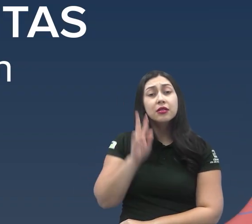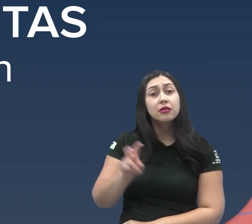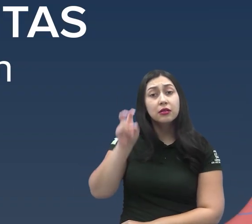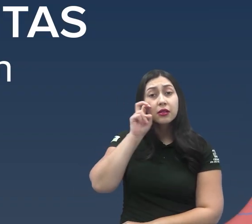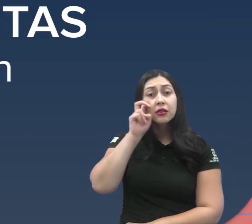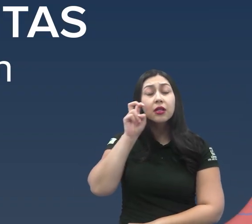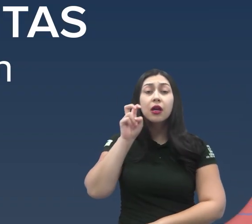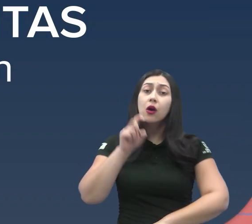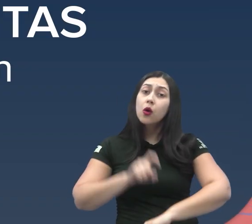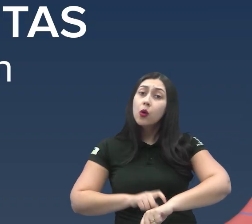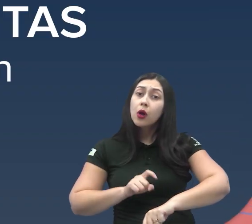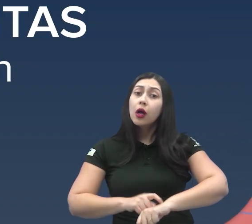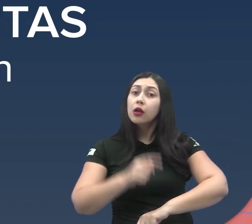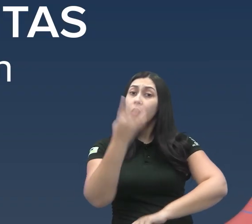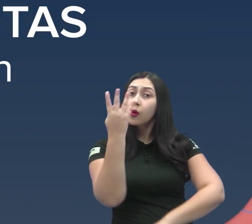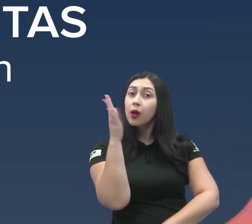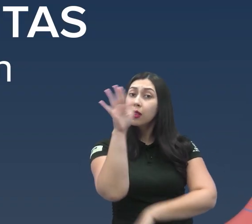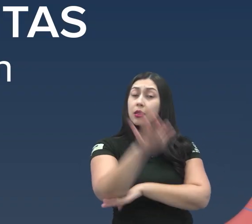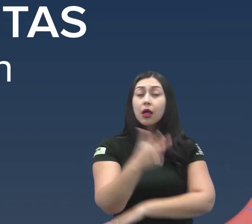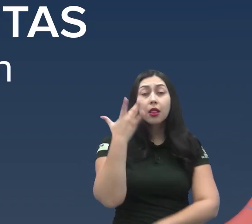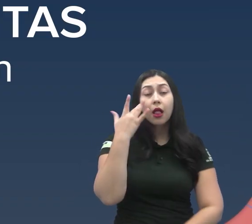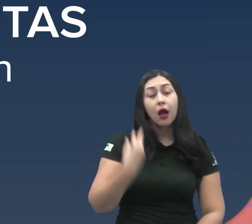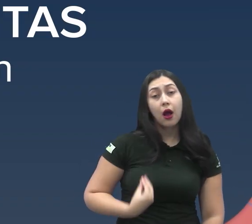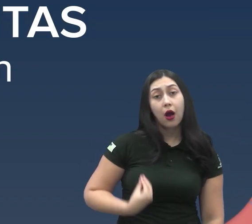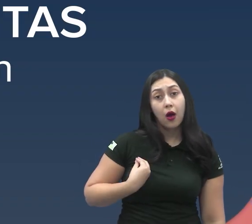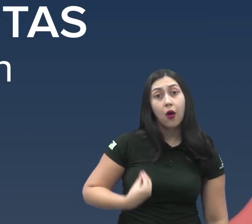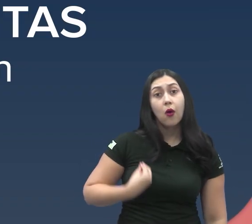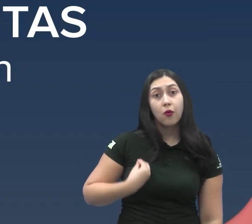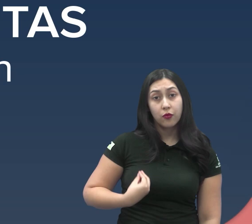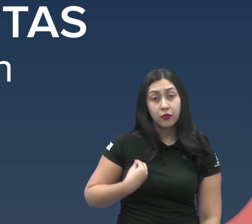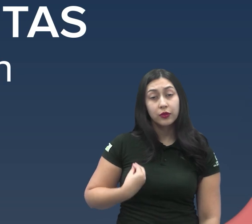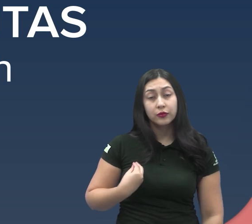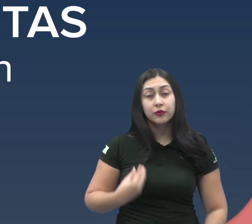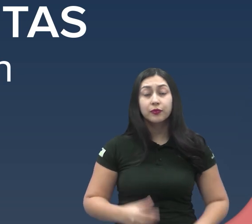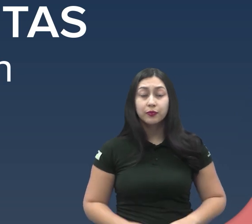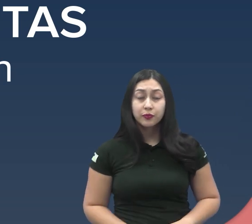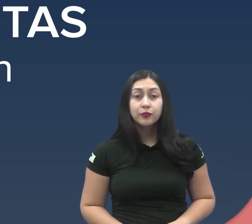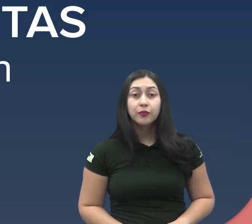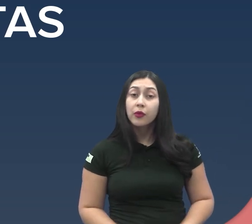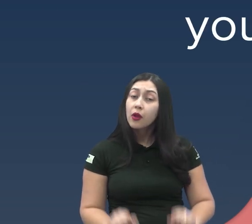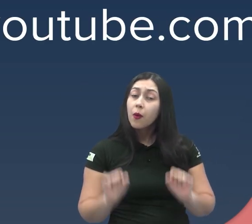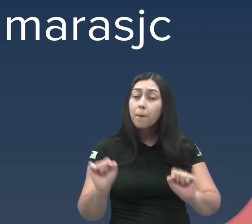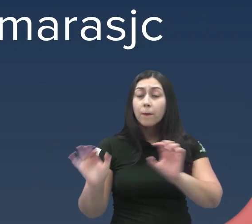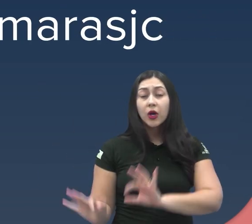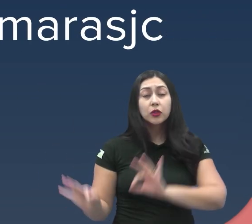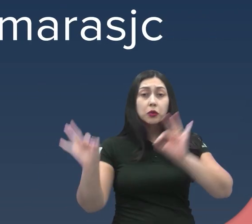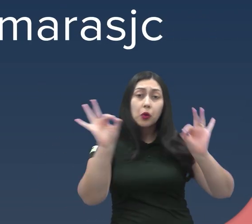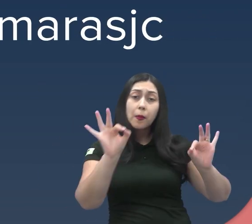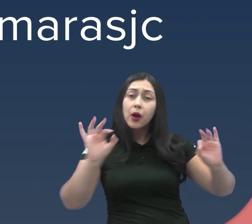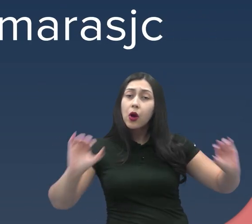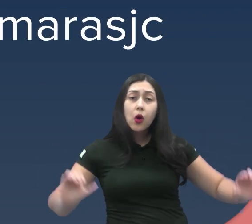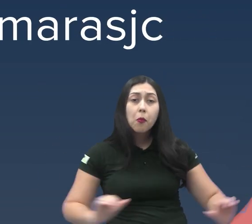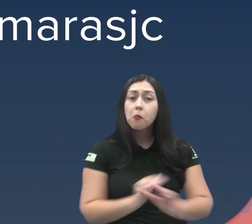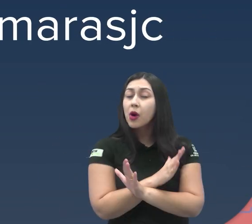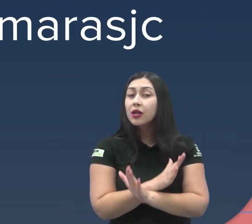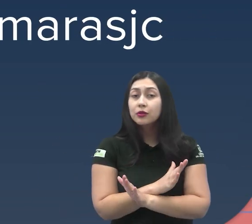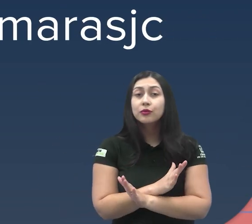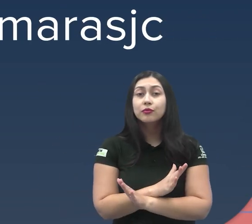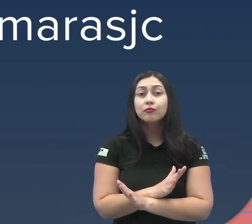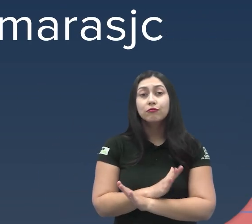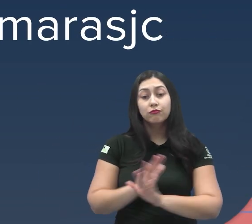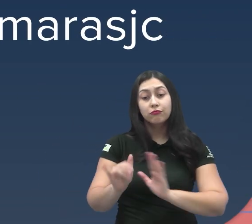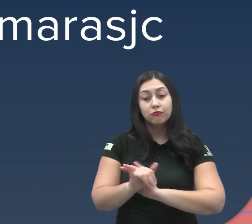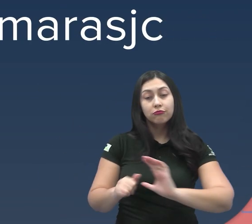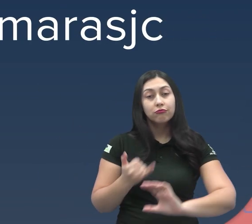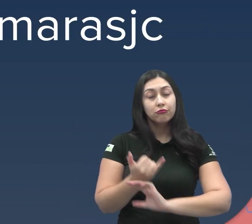as terças e quintas, com transmissão ao vivo a partir das 4 horas da tarde. Você pode acompanhar os trabalhos em plenário